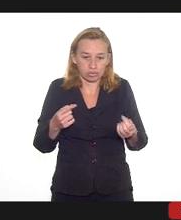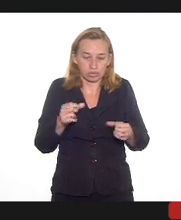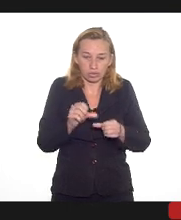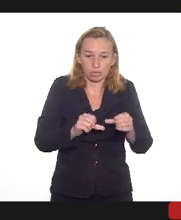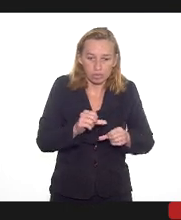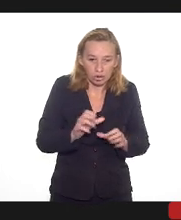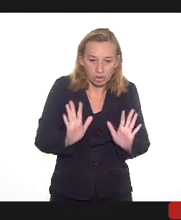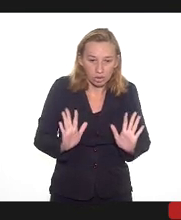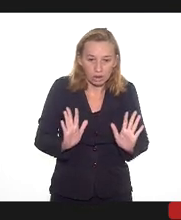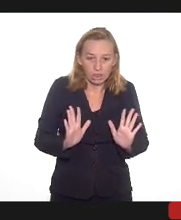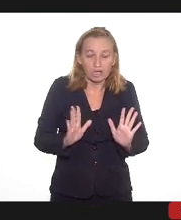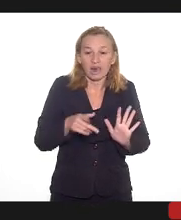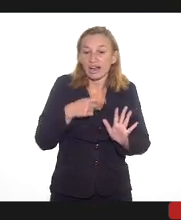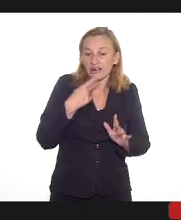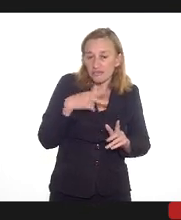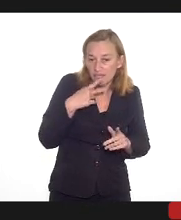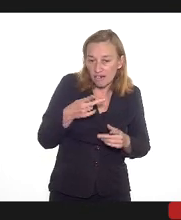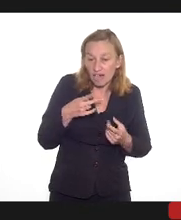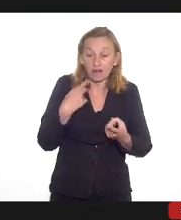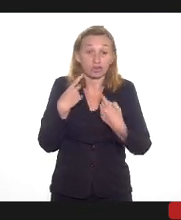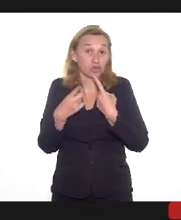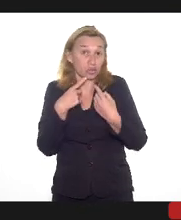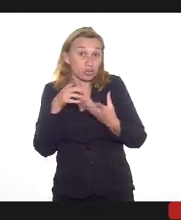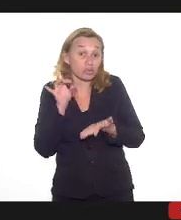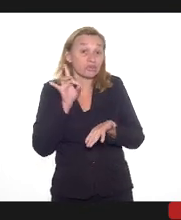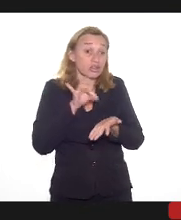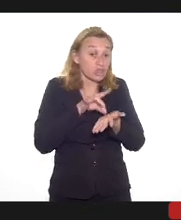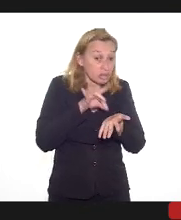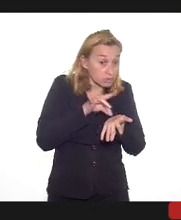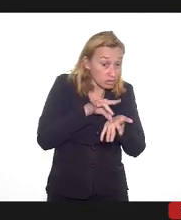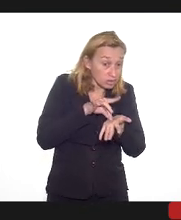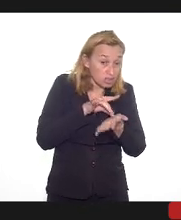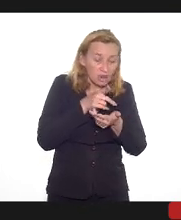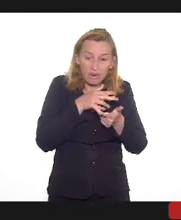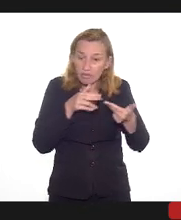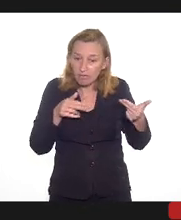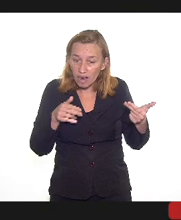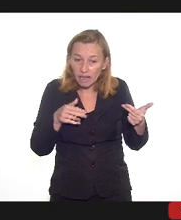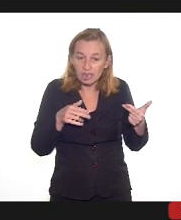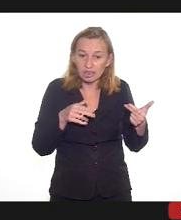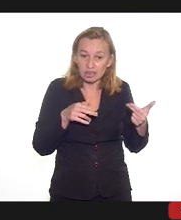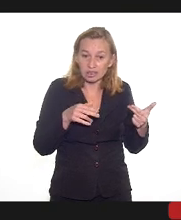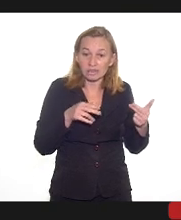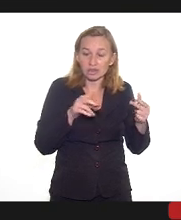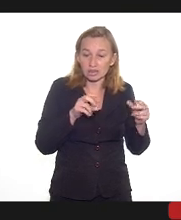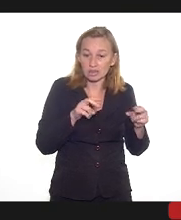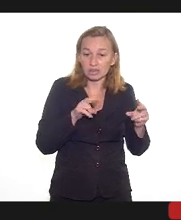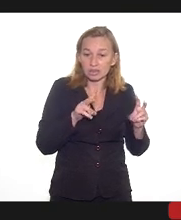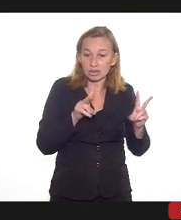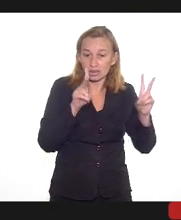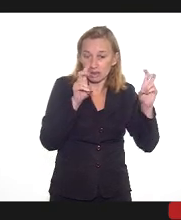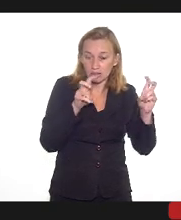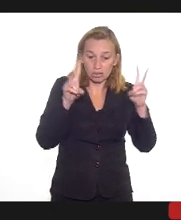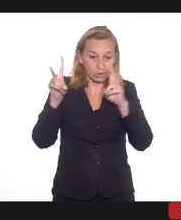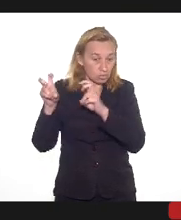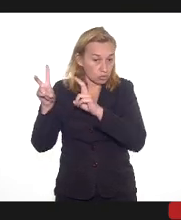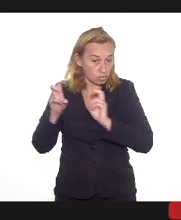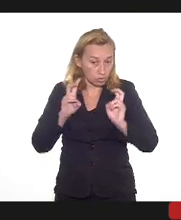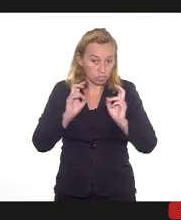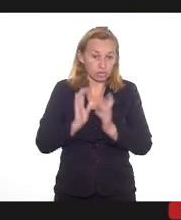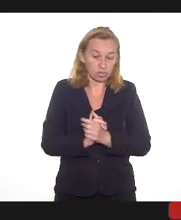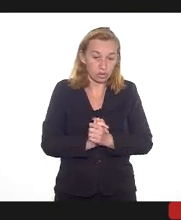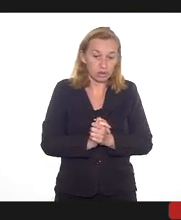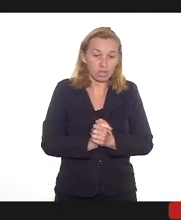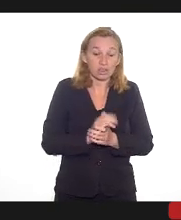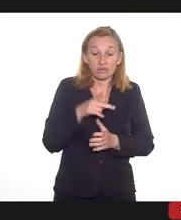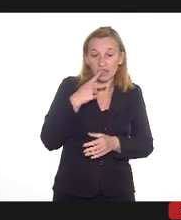vezes, as palavras, os discursos, eles realmente são eivados de muitas colocações até pertinentes, se partirmos